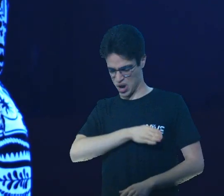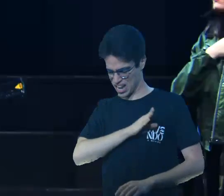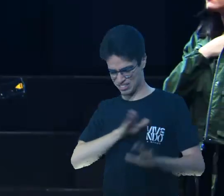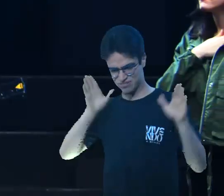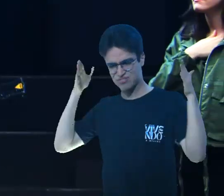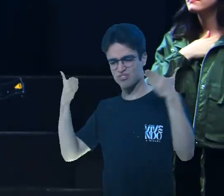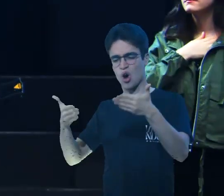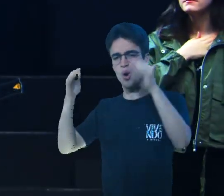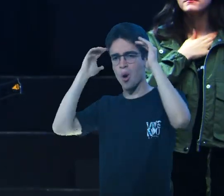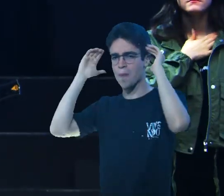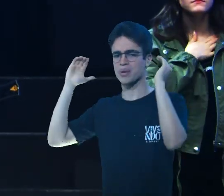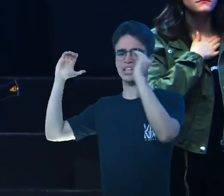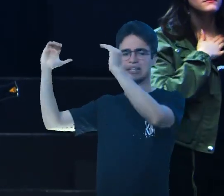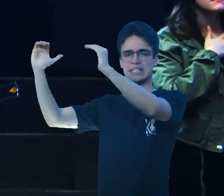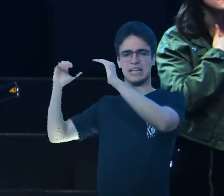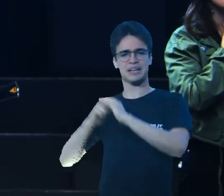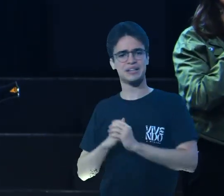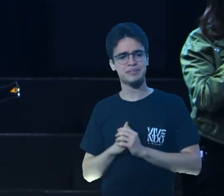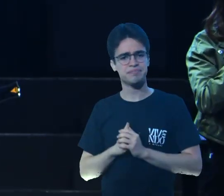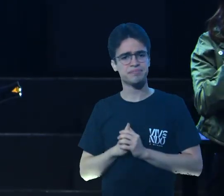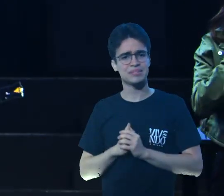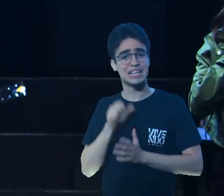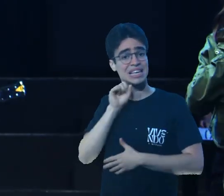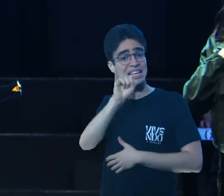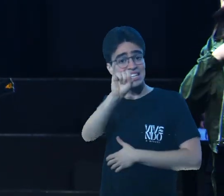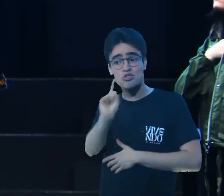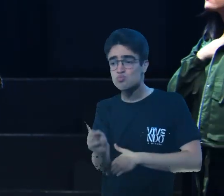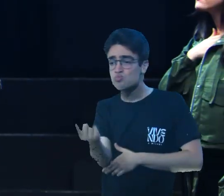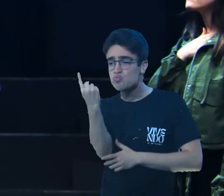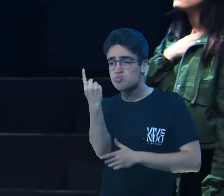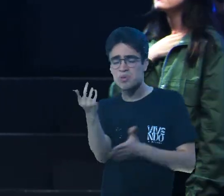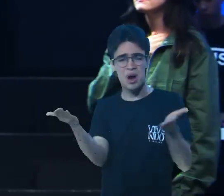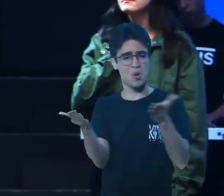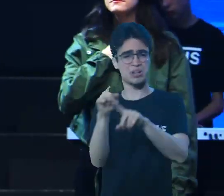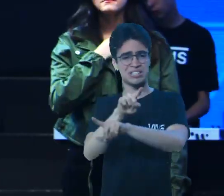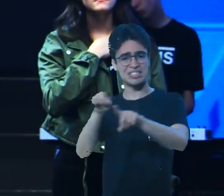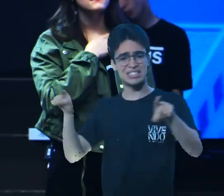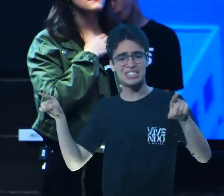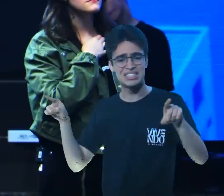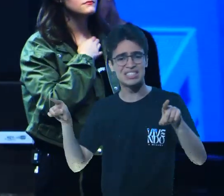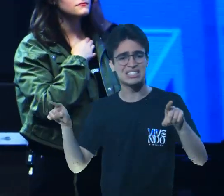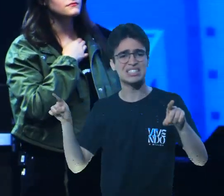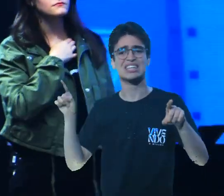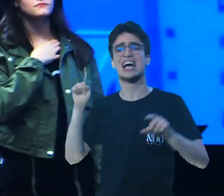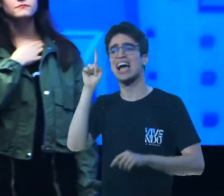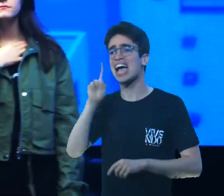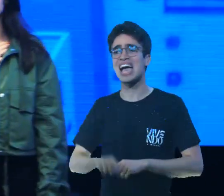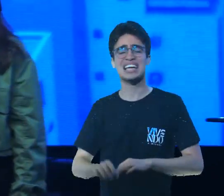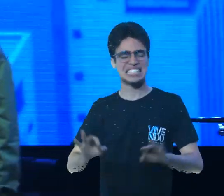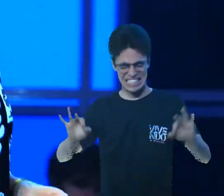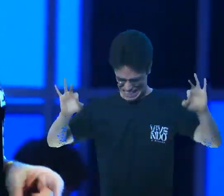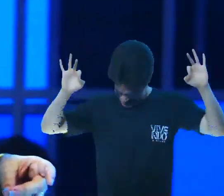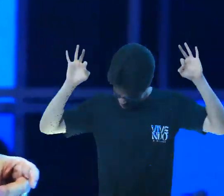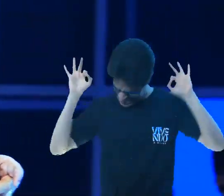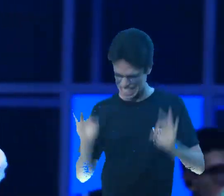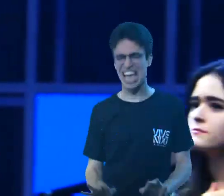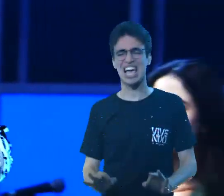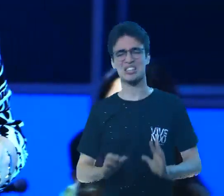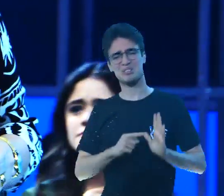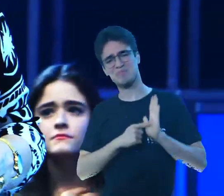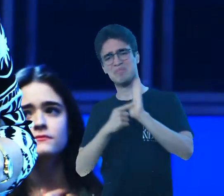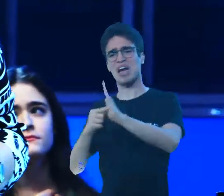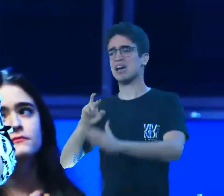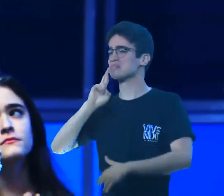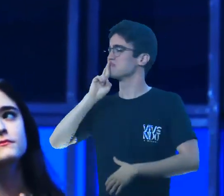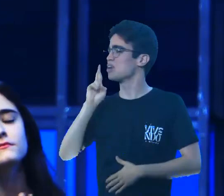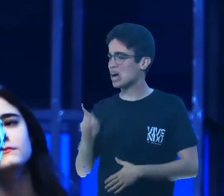obedecer. Se um dentre nós que estamos aqui à frente for absolutamente sincero na sua